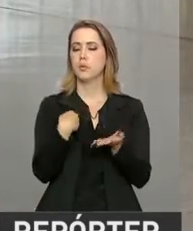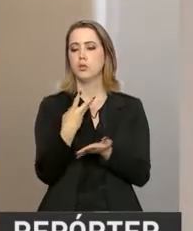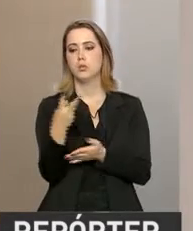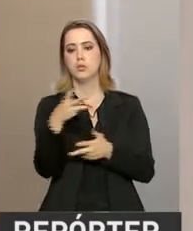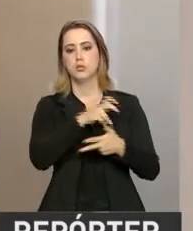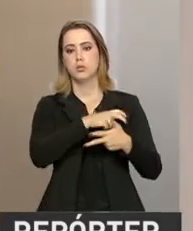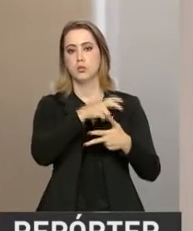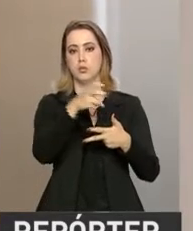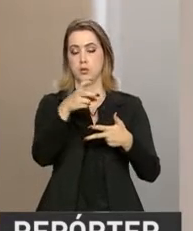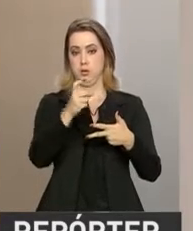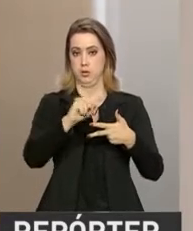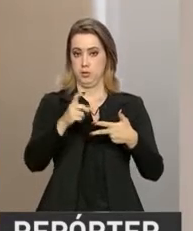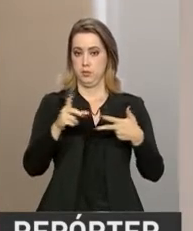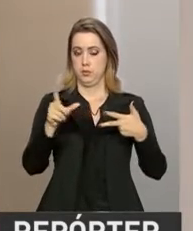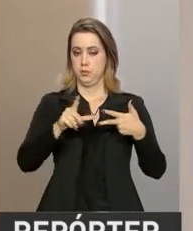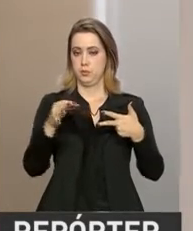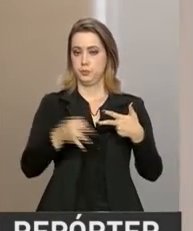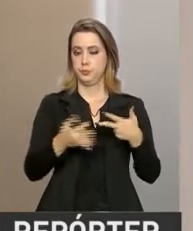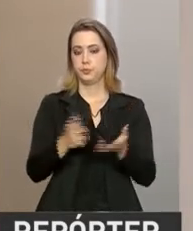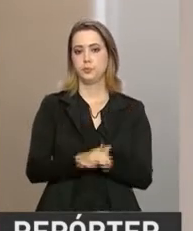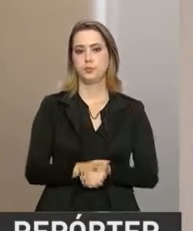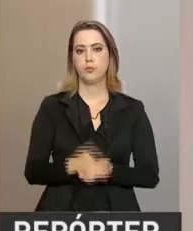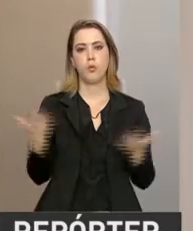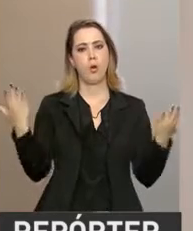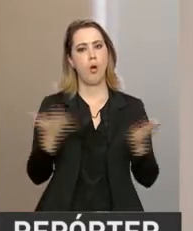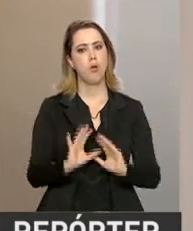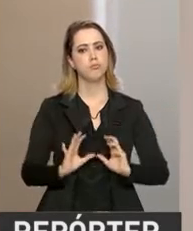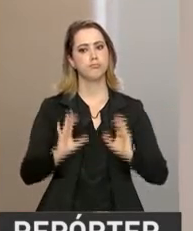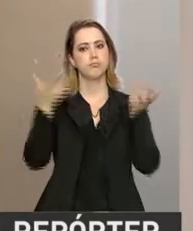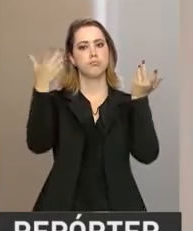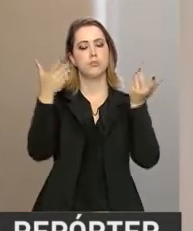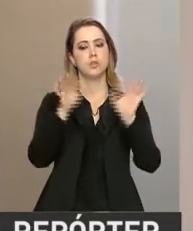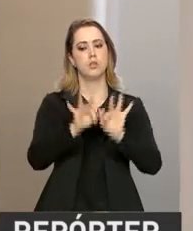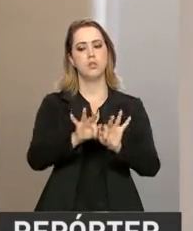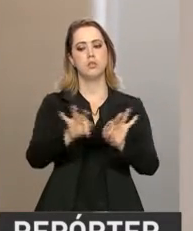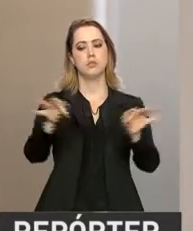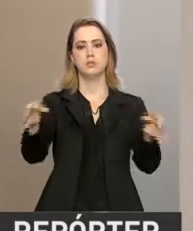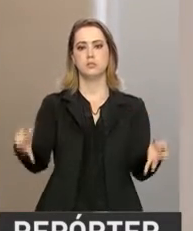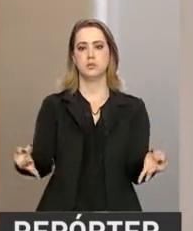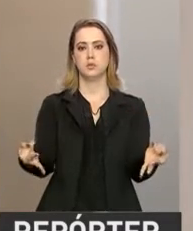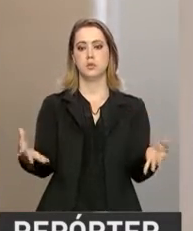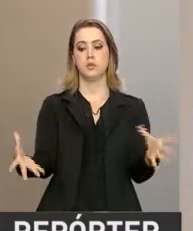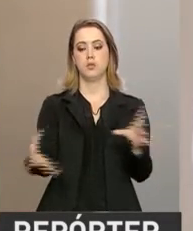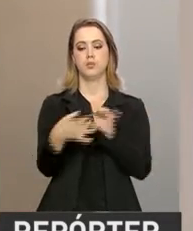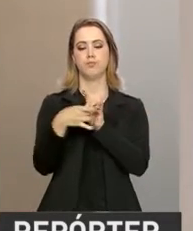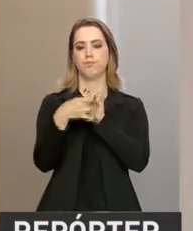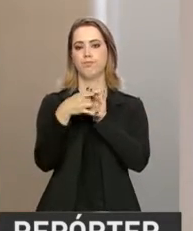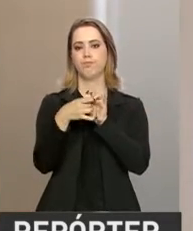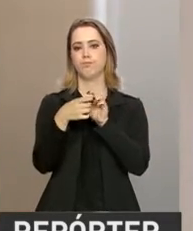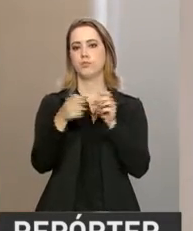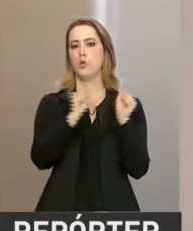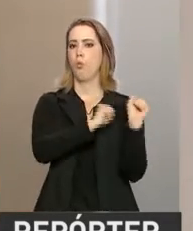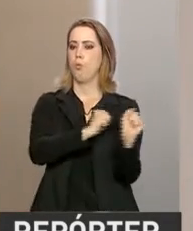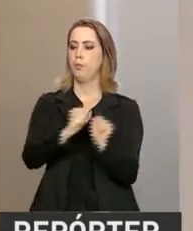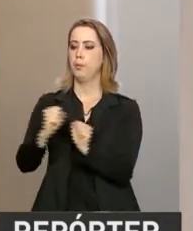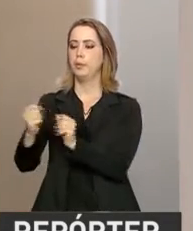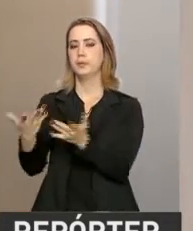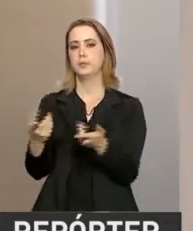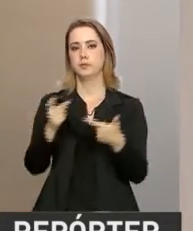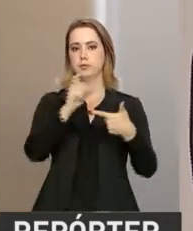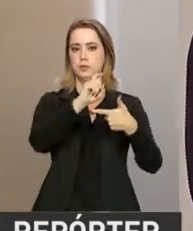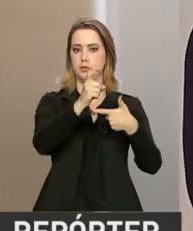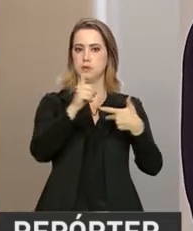estado hoje celebra uma desburocratização entre os poderes porque quando se pensa na num governo